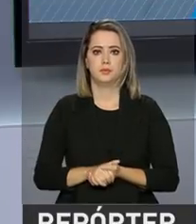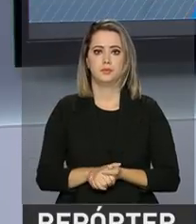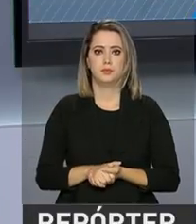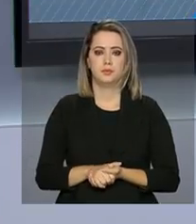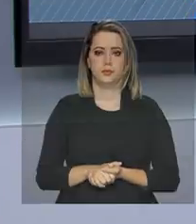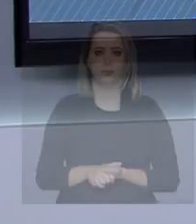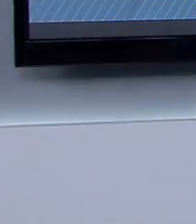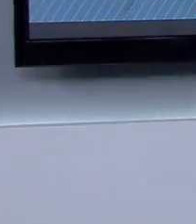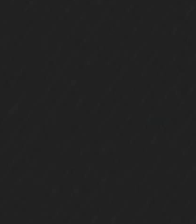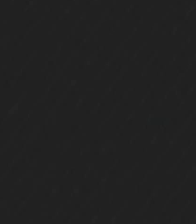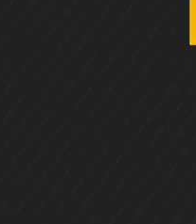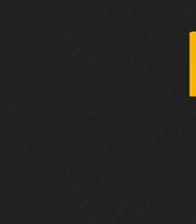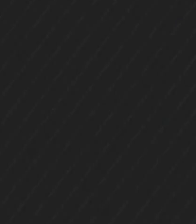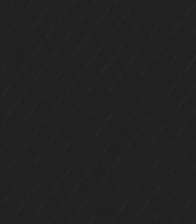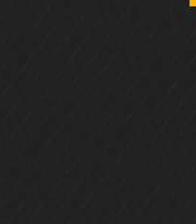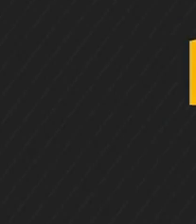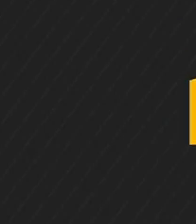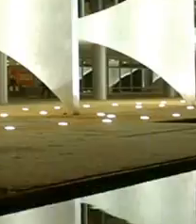Federal